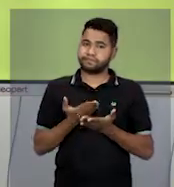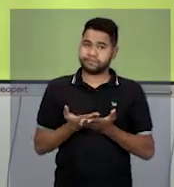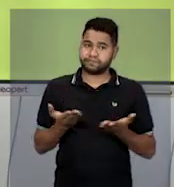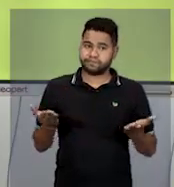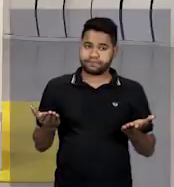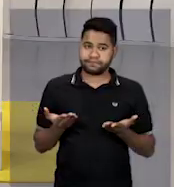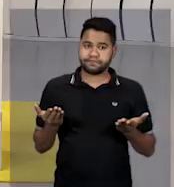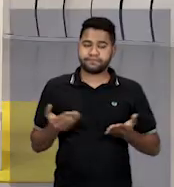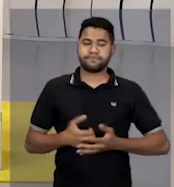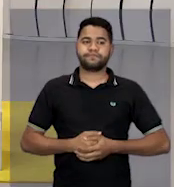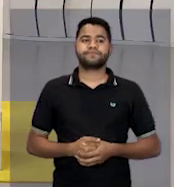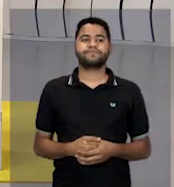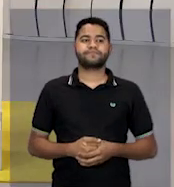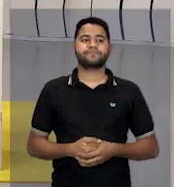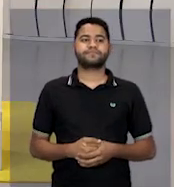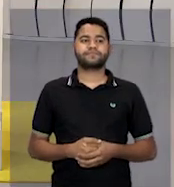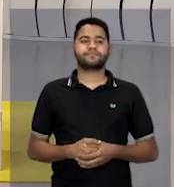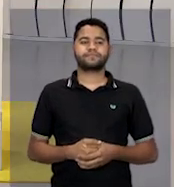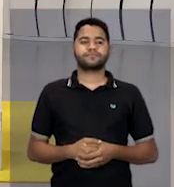hoje.